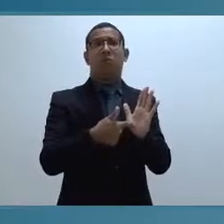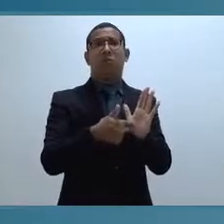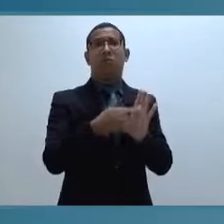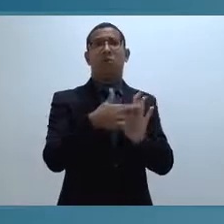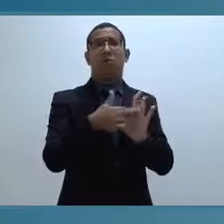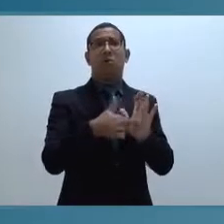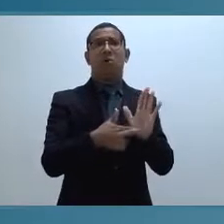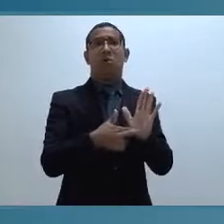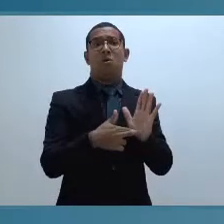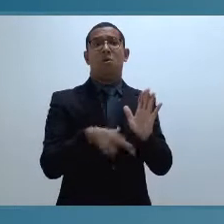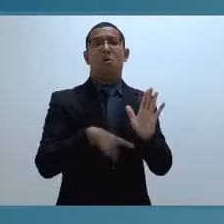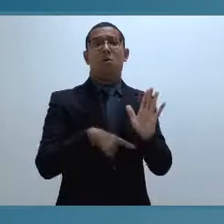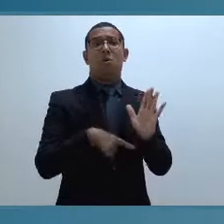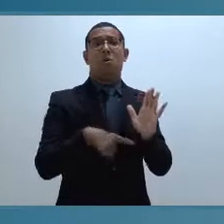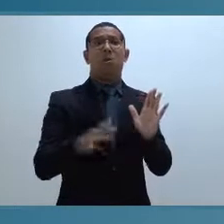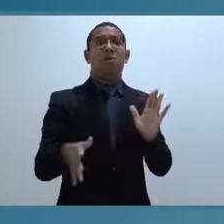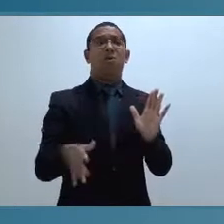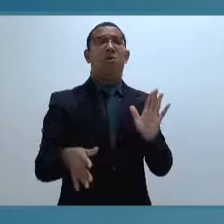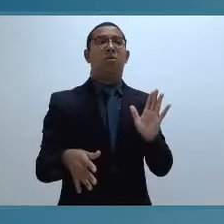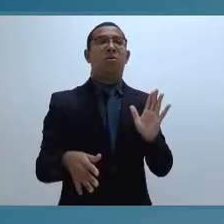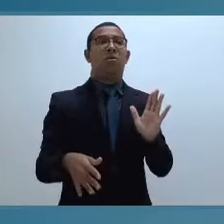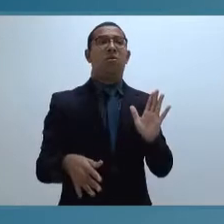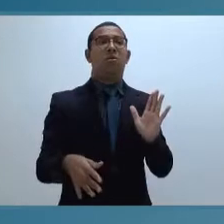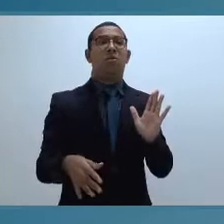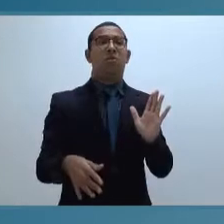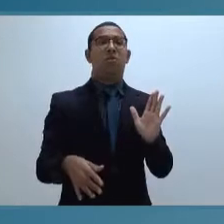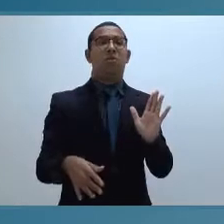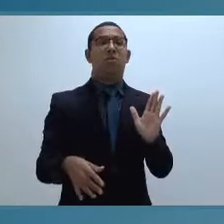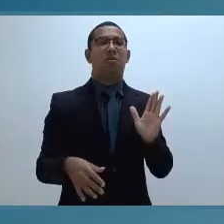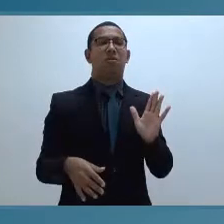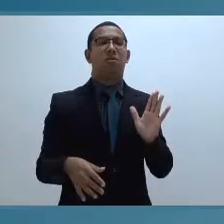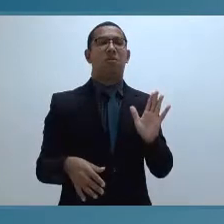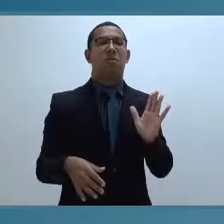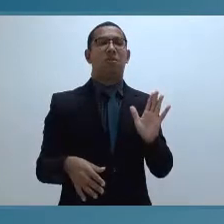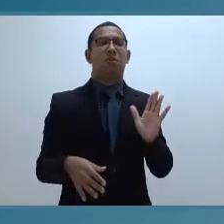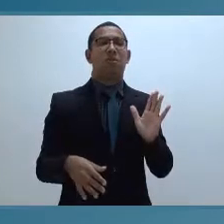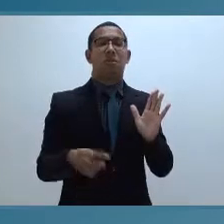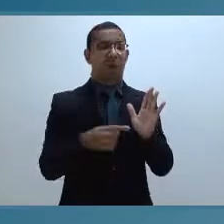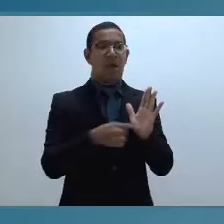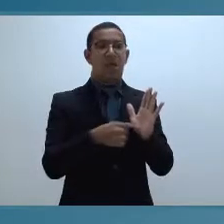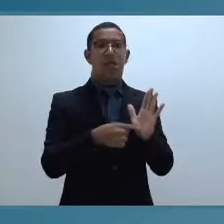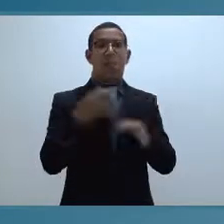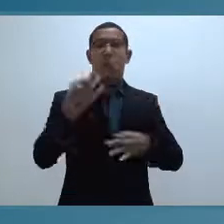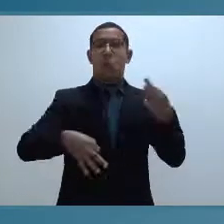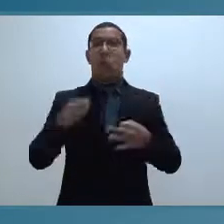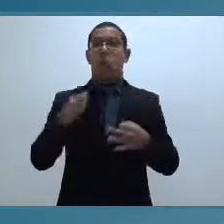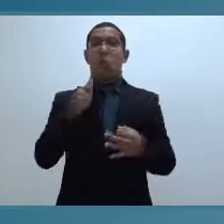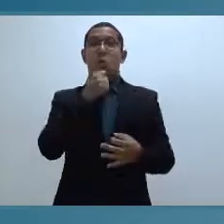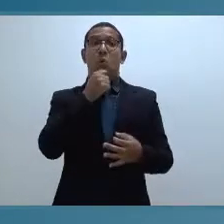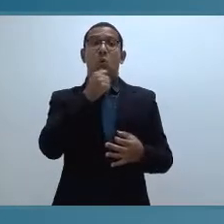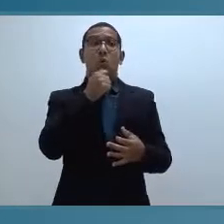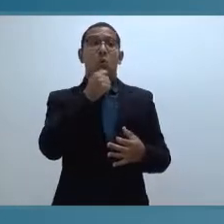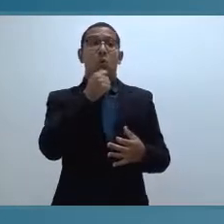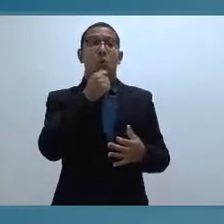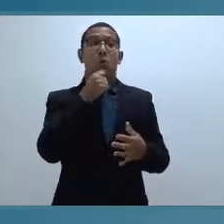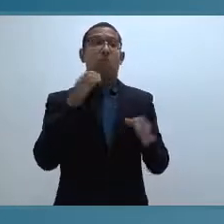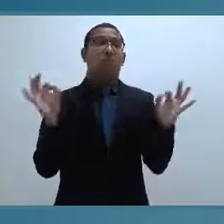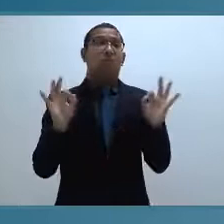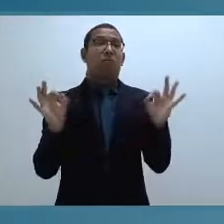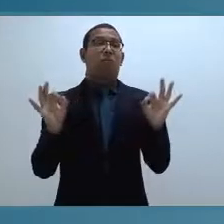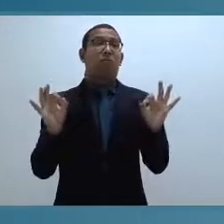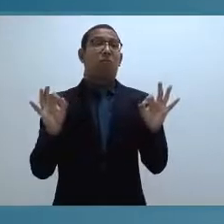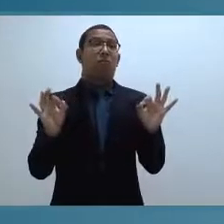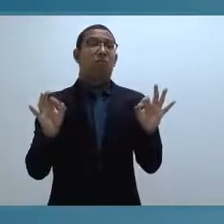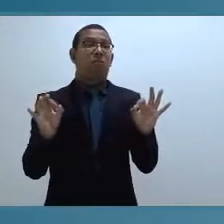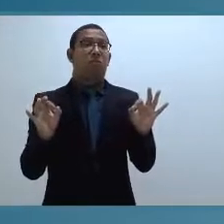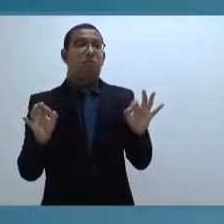consta, esperando que alguma coisa que ainda não foi julgada, nem pelo COGE, e nem no pleno, que não